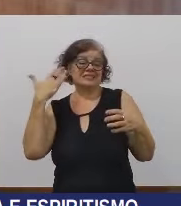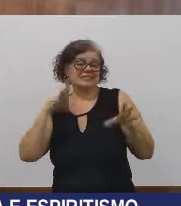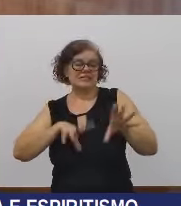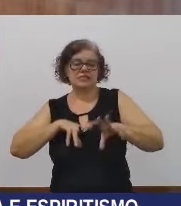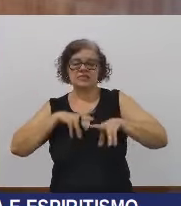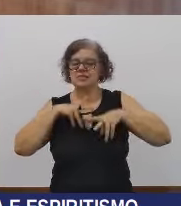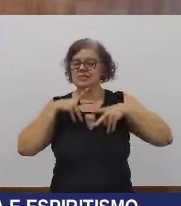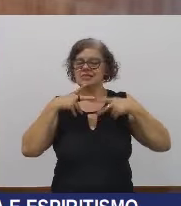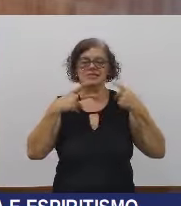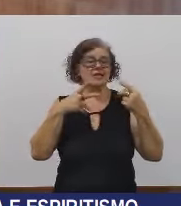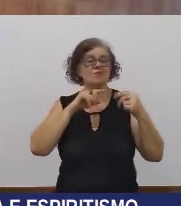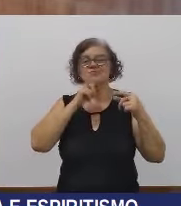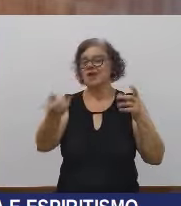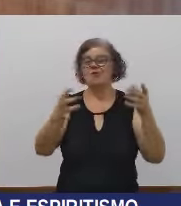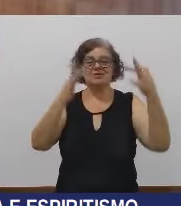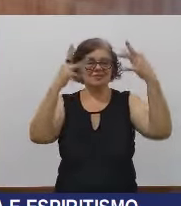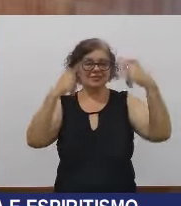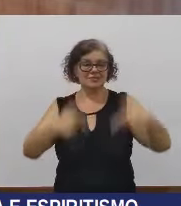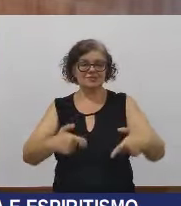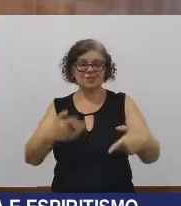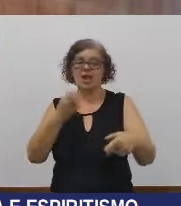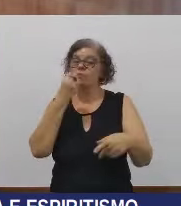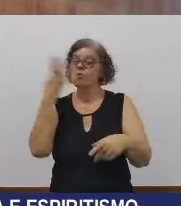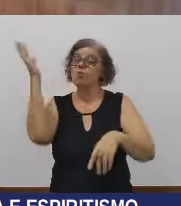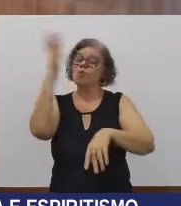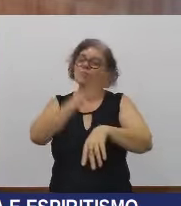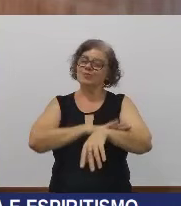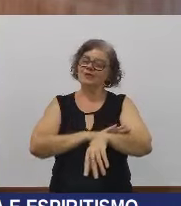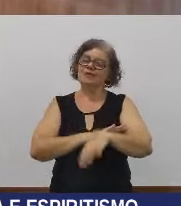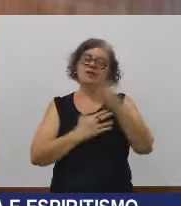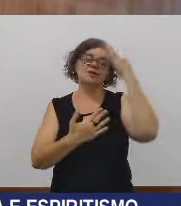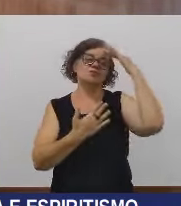conseguem explicar. Boa tarde a todos e muito obrigado.